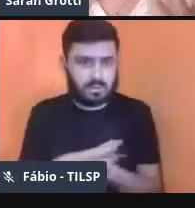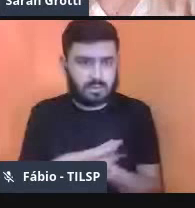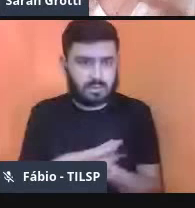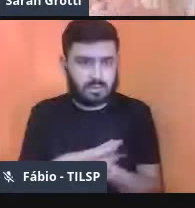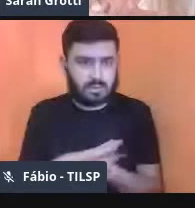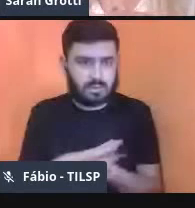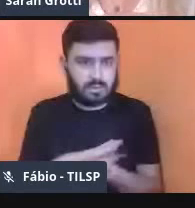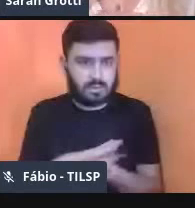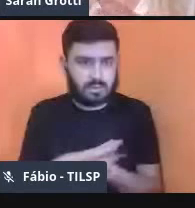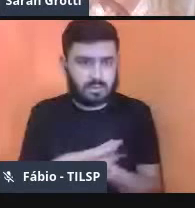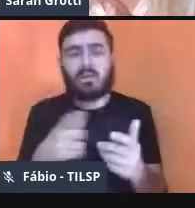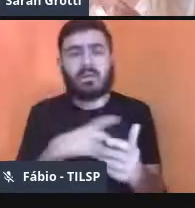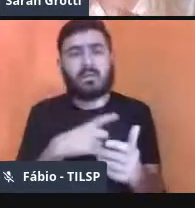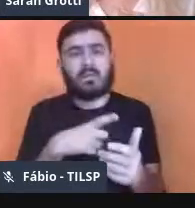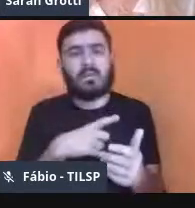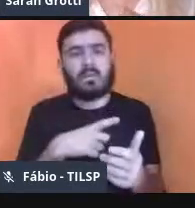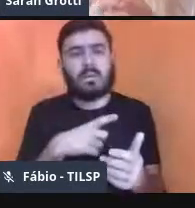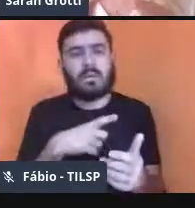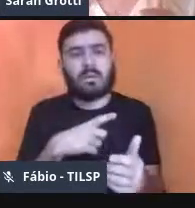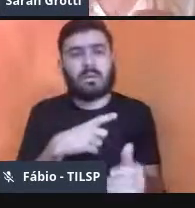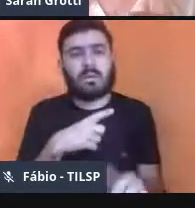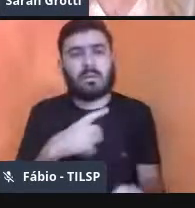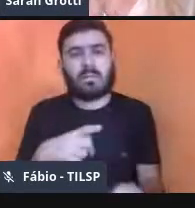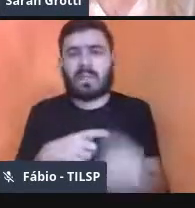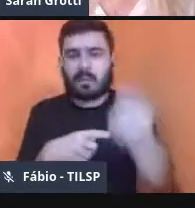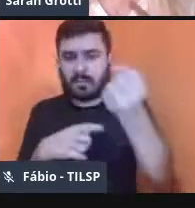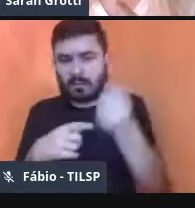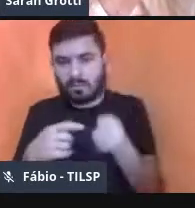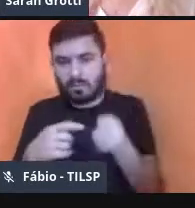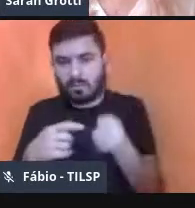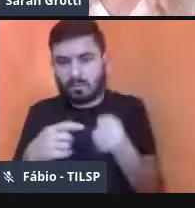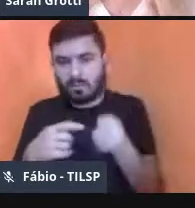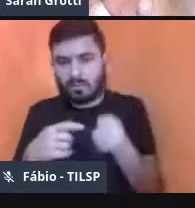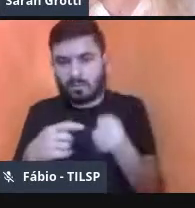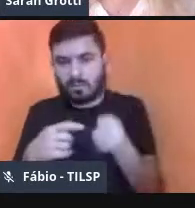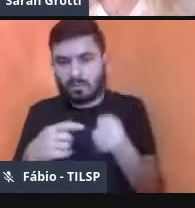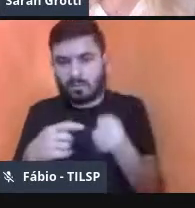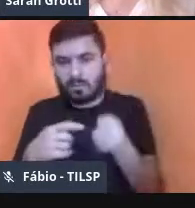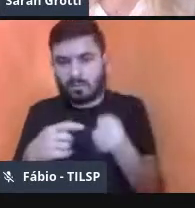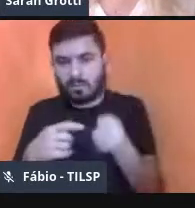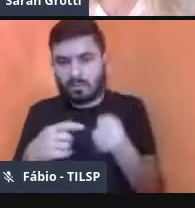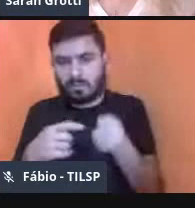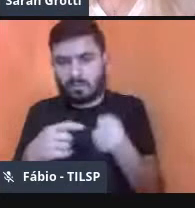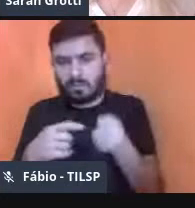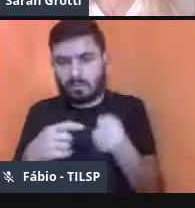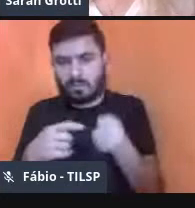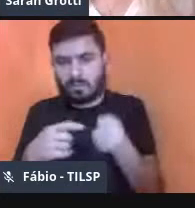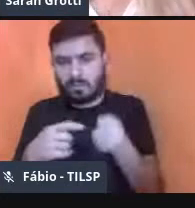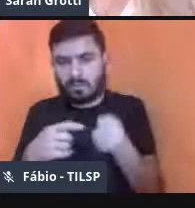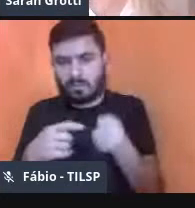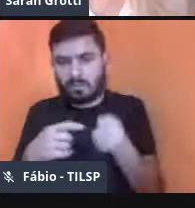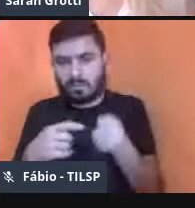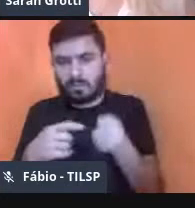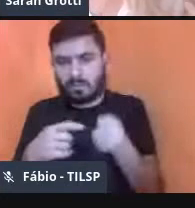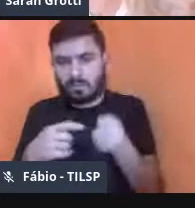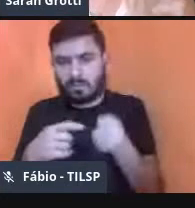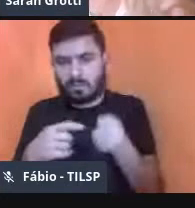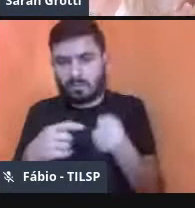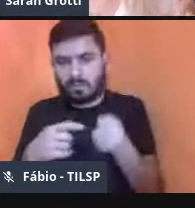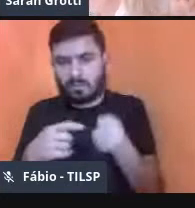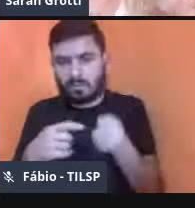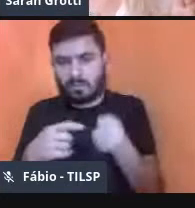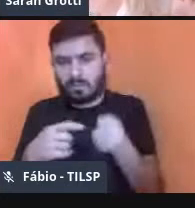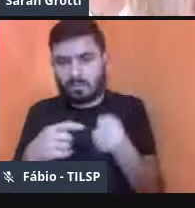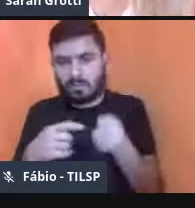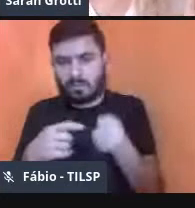tem que atingir uma temperatura de 40 graus e só, né? Então, meio que fica o alimento cru. E os frudivorismos são